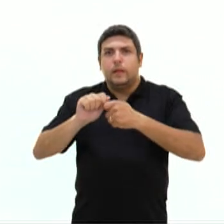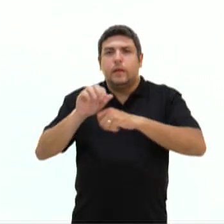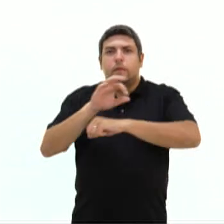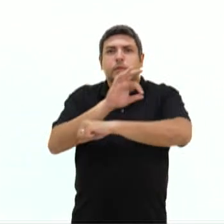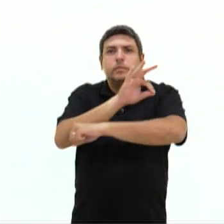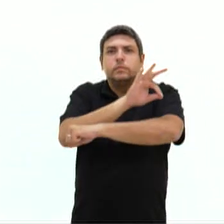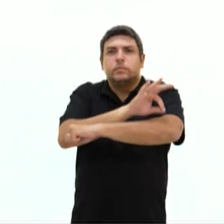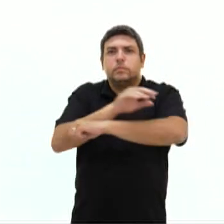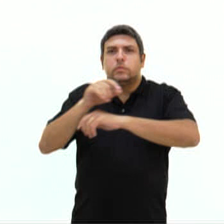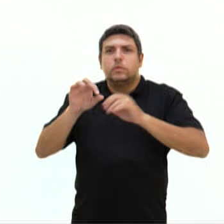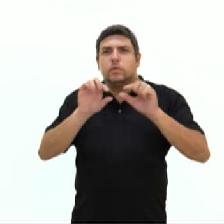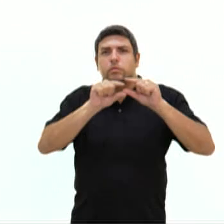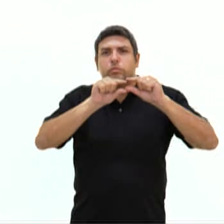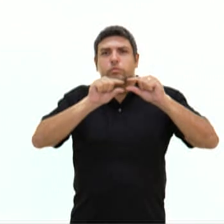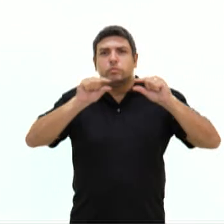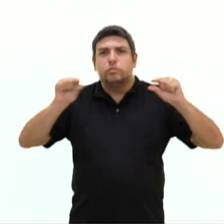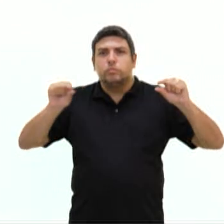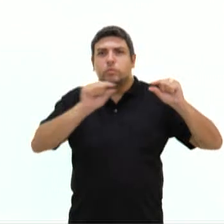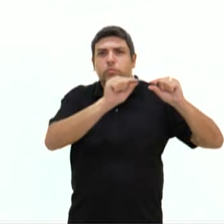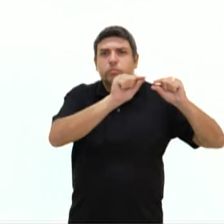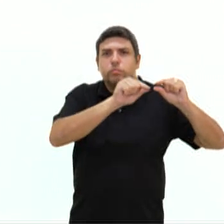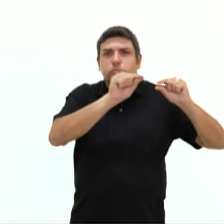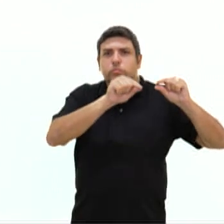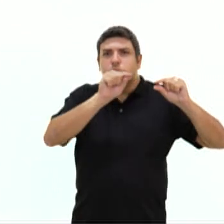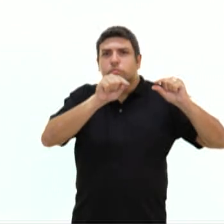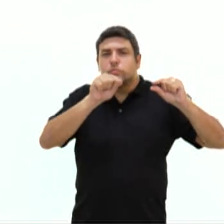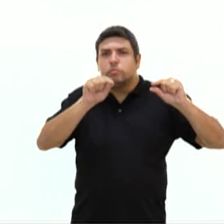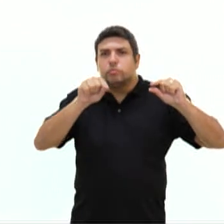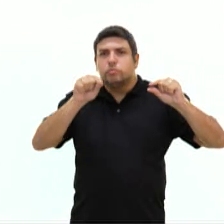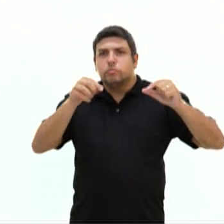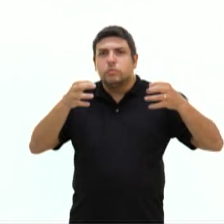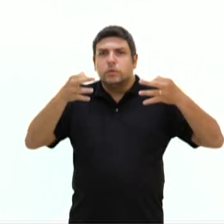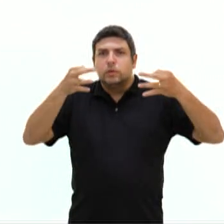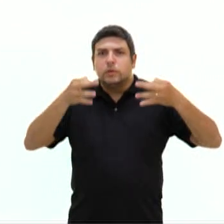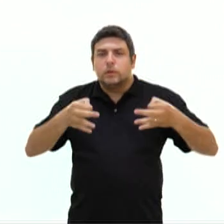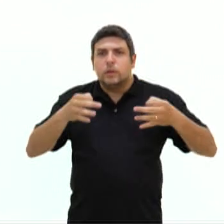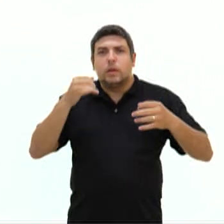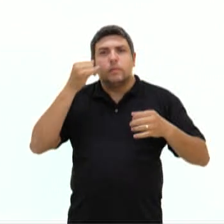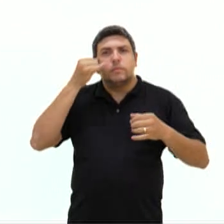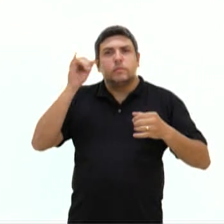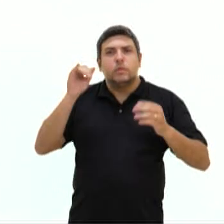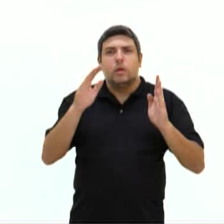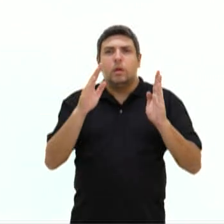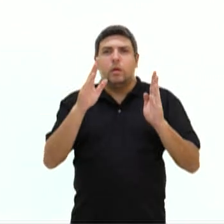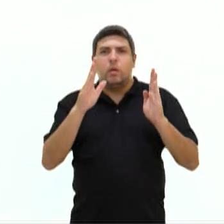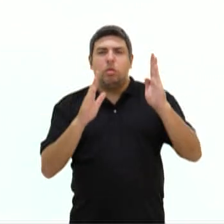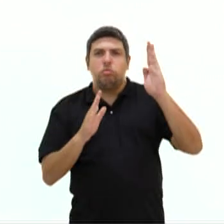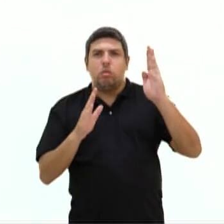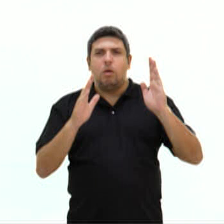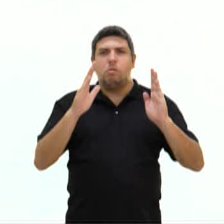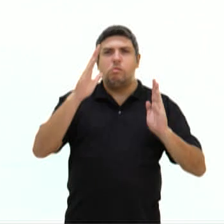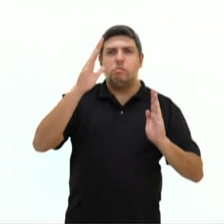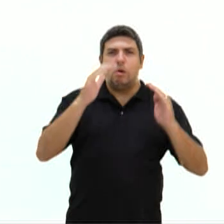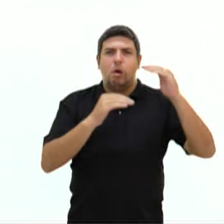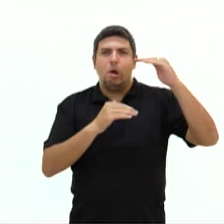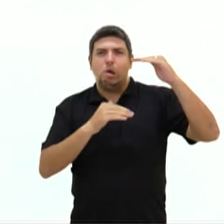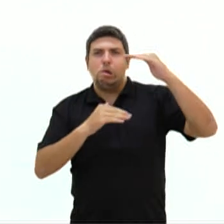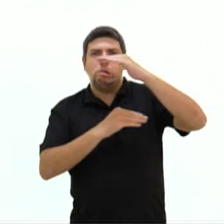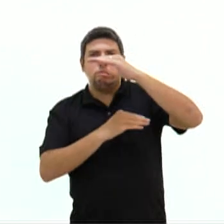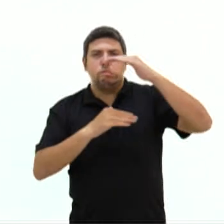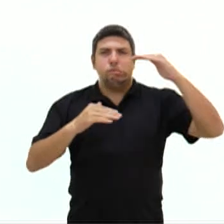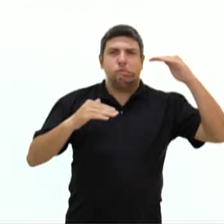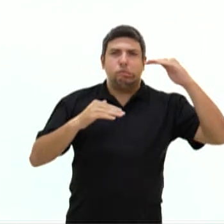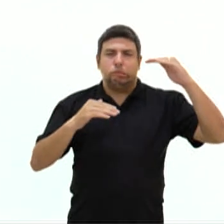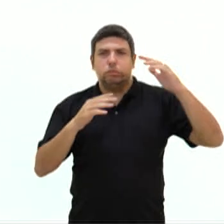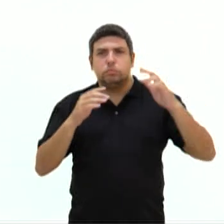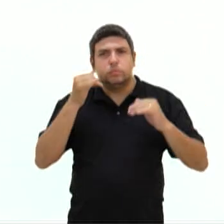dois lados, em cima e embaixo, para que não fique desproporcional a figura que você vai ter como